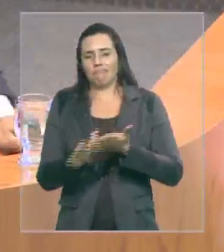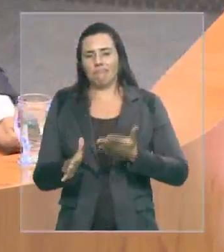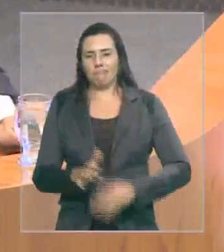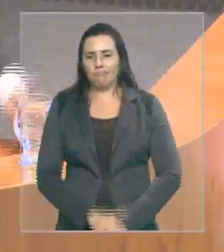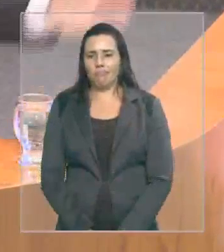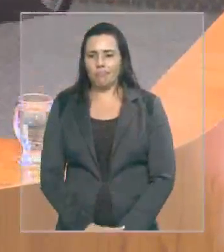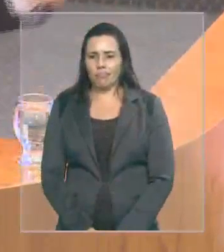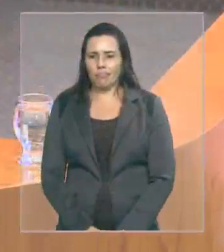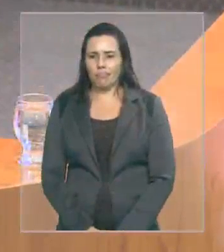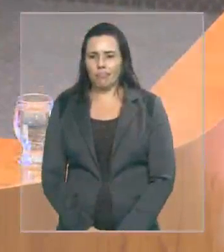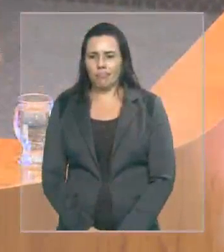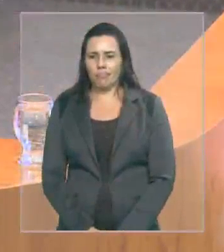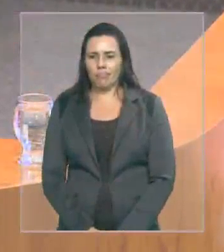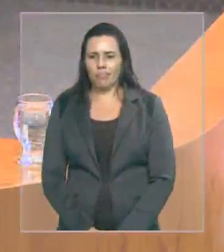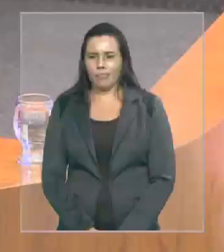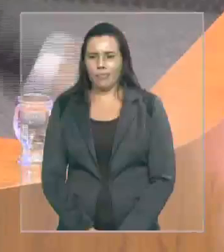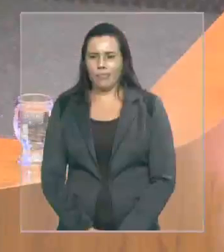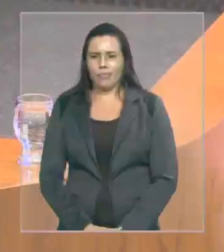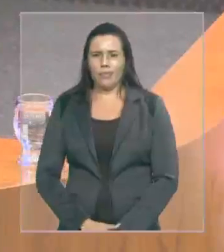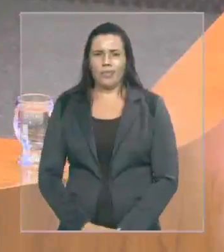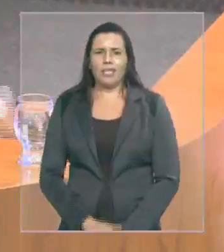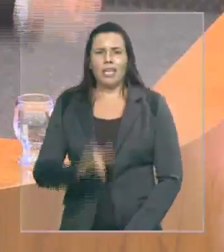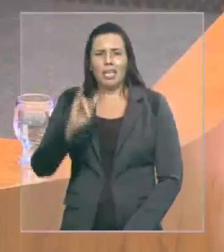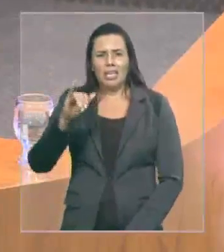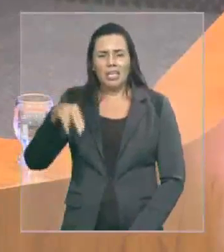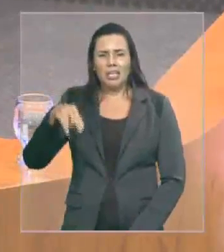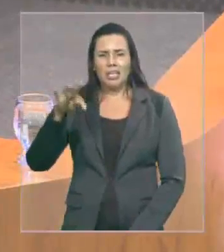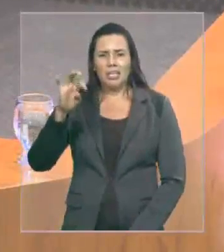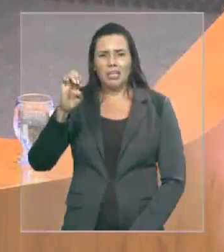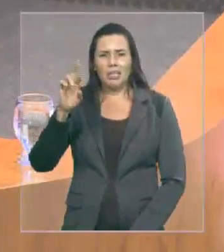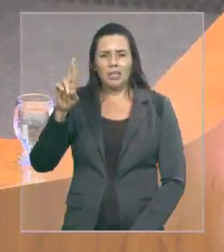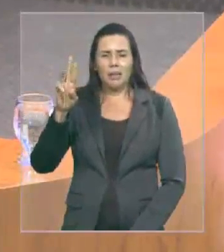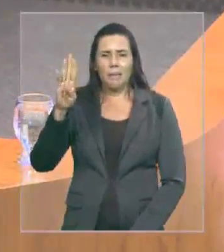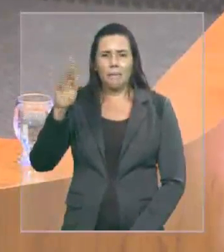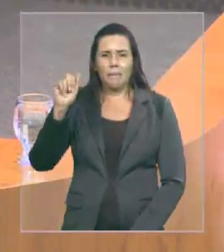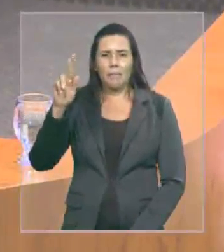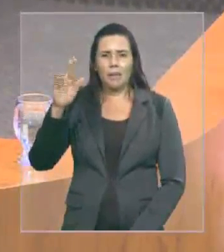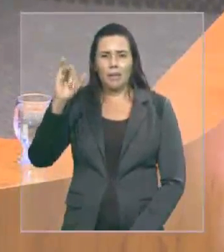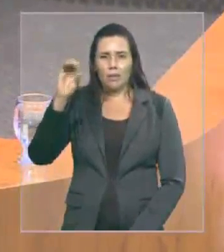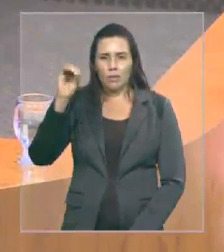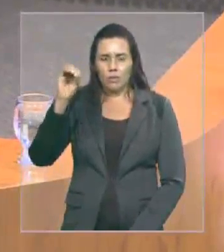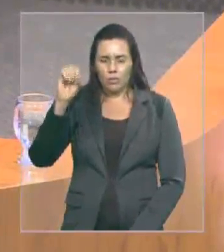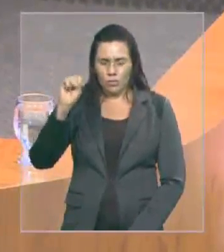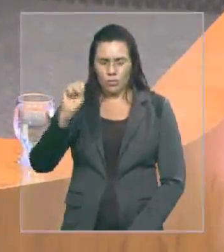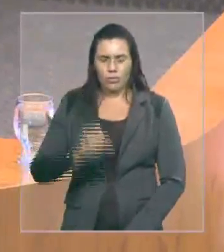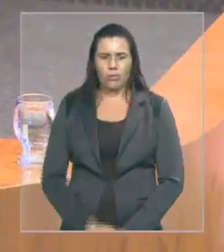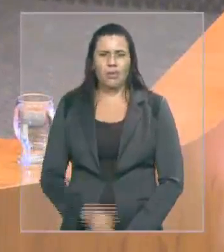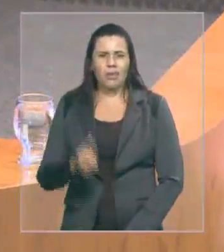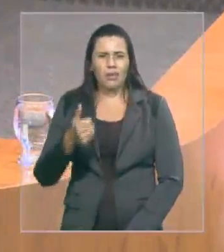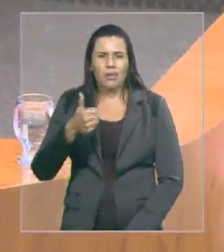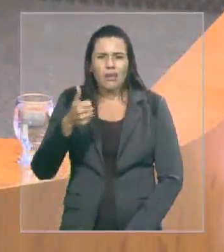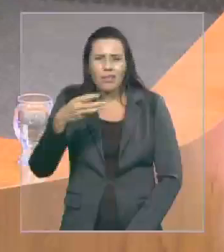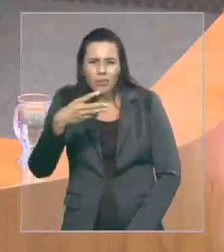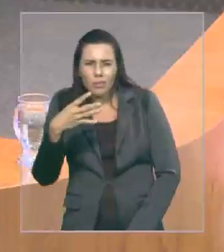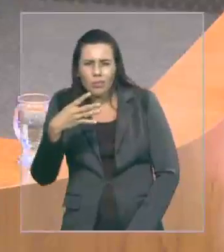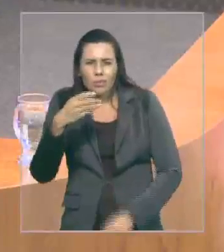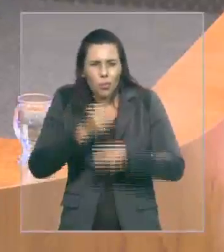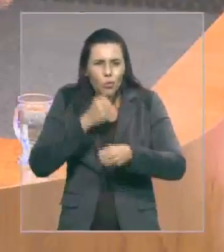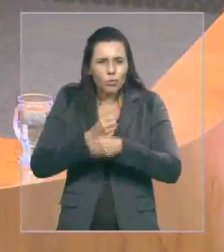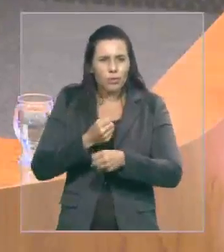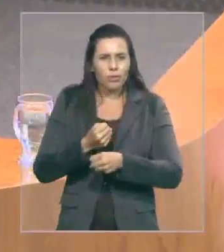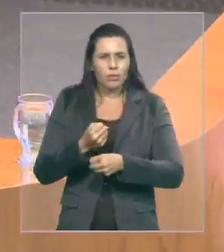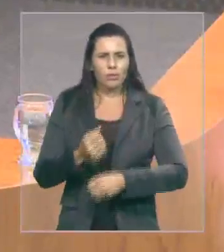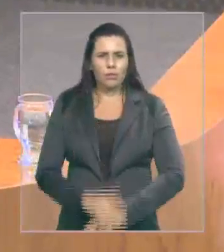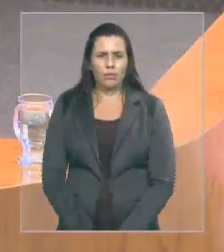14 interbairros. Que interbairros? Senhoras e senhores, vamos ter vergonha na cara. Qualquer um de vocês já passou por